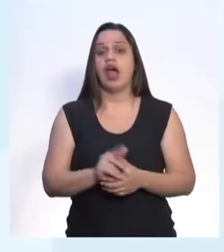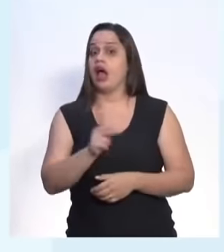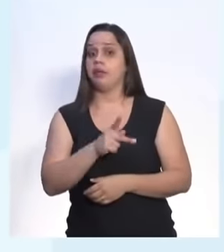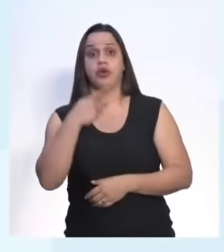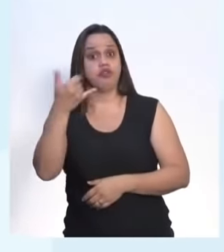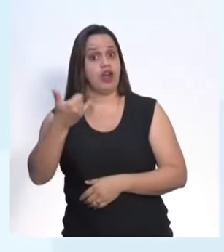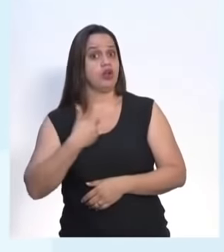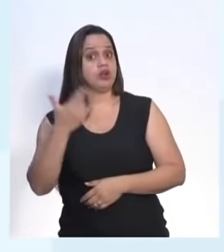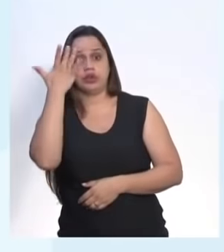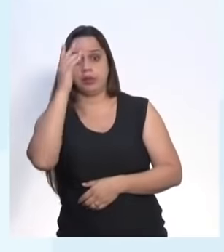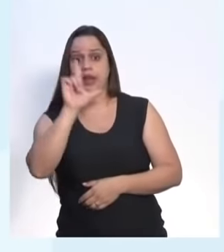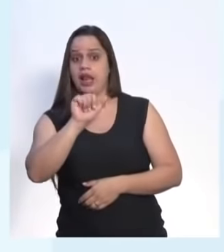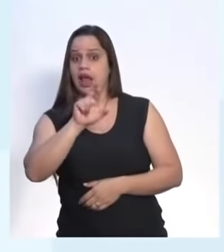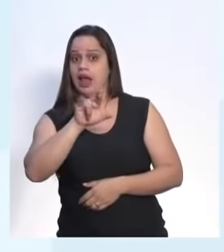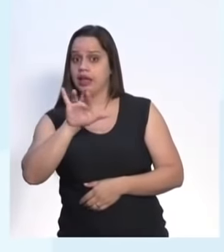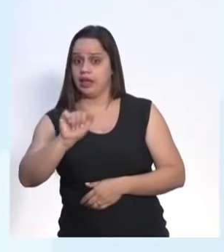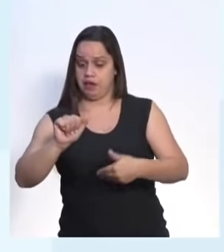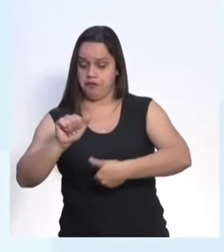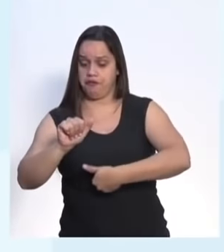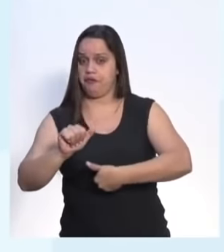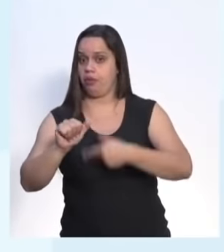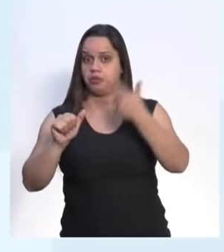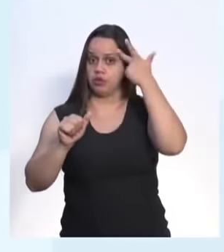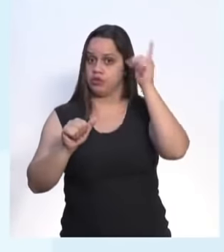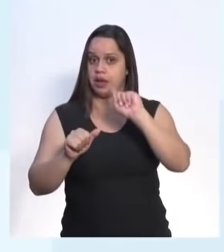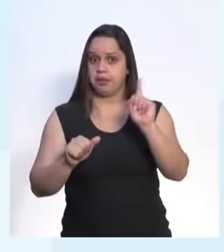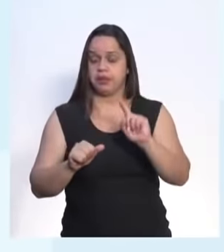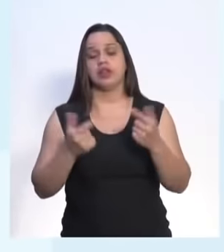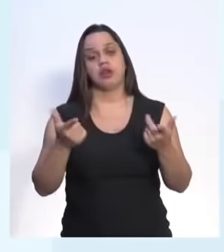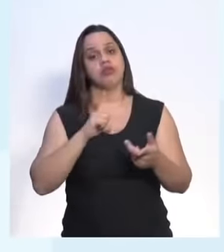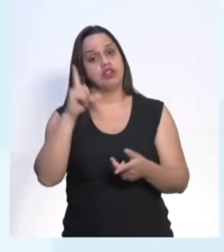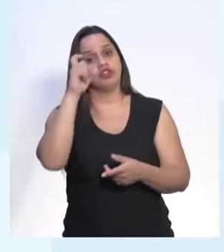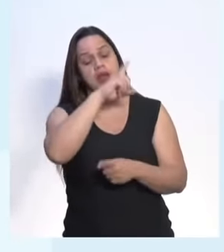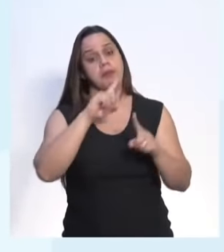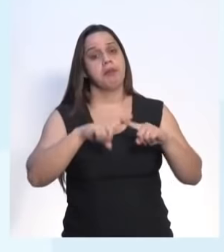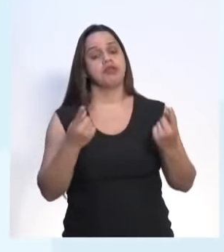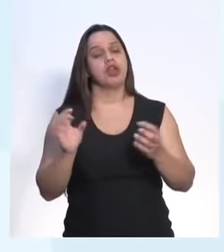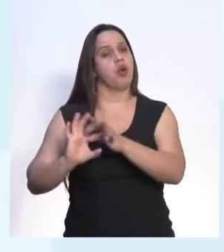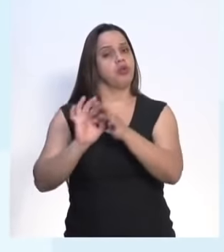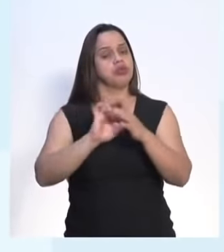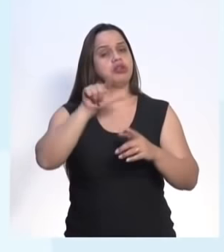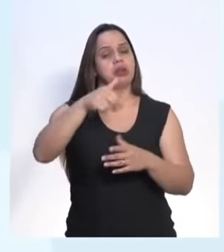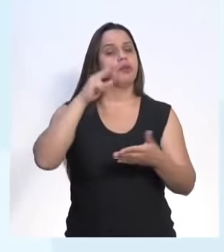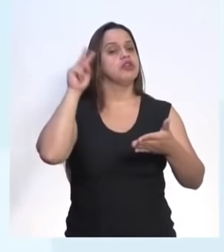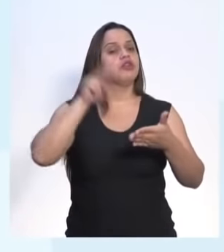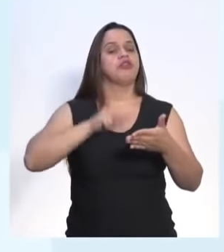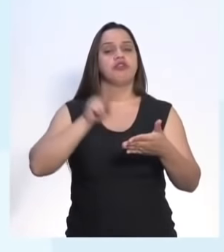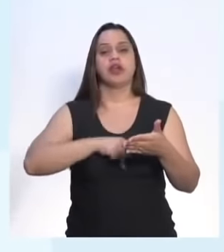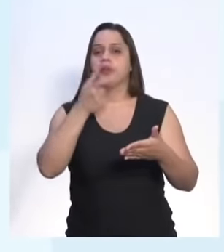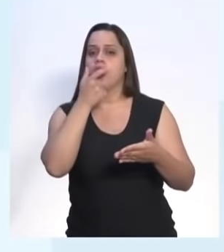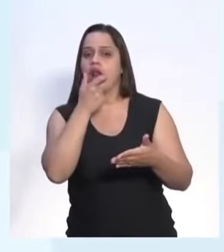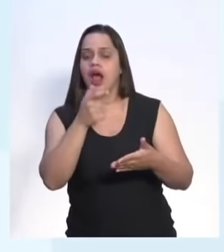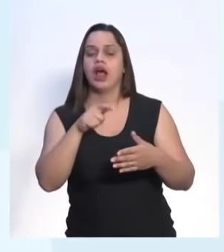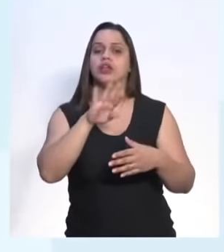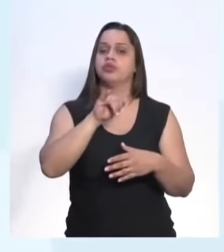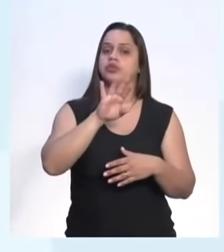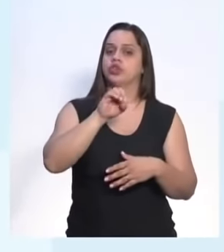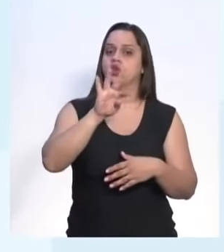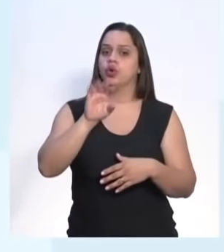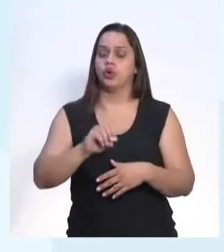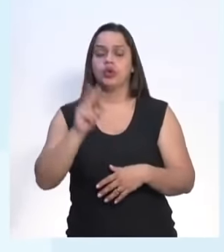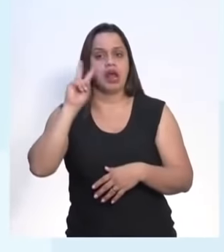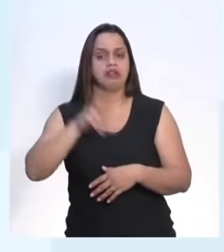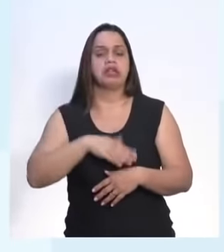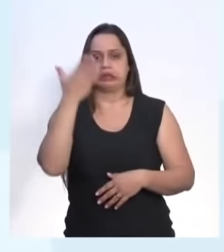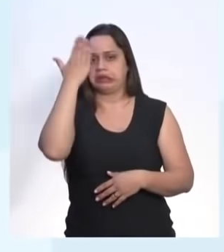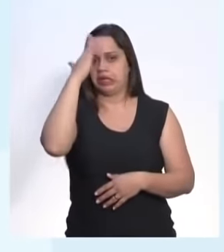que larica era fome, né? Então Pois é. talvez ela tenha tido dificuldade. Mas pelo contexto depois da bolacha e do biscoito, ela possa ter entendido.